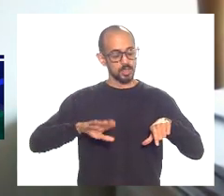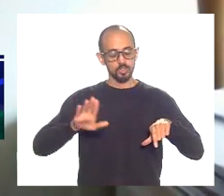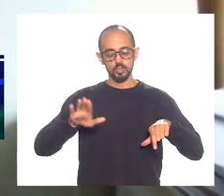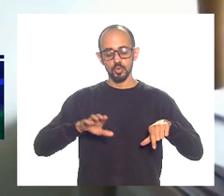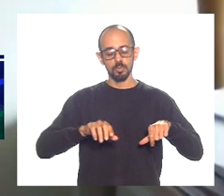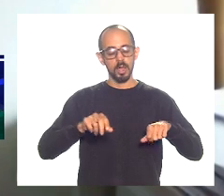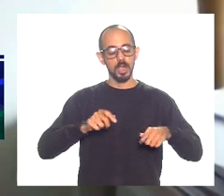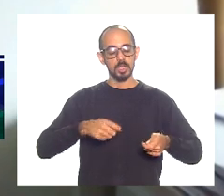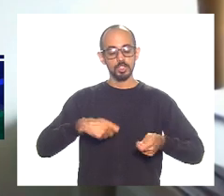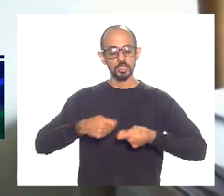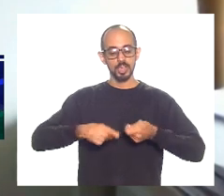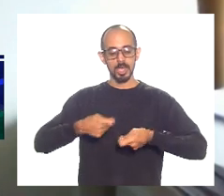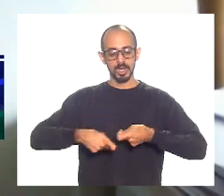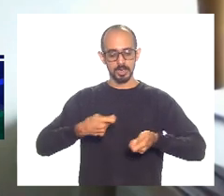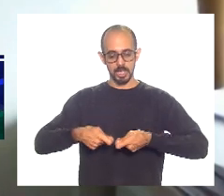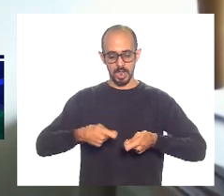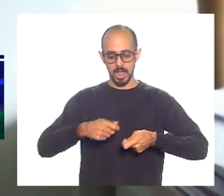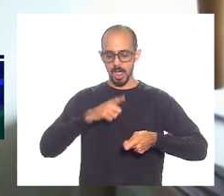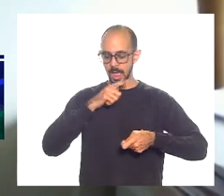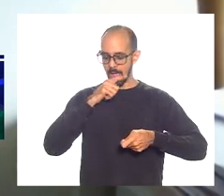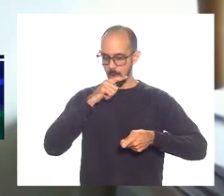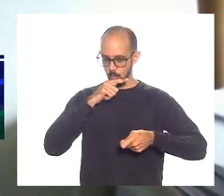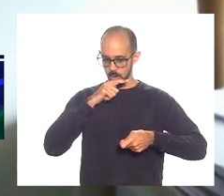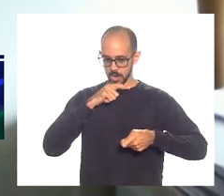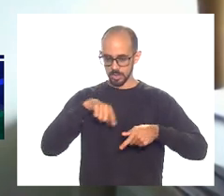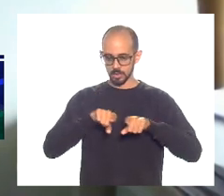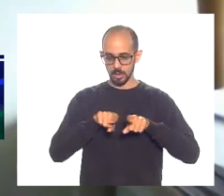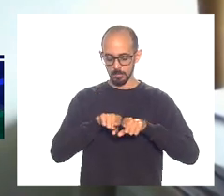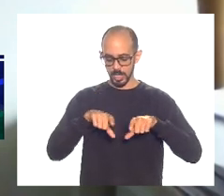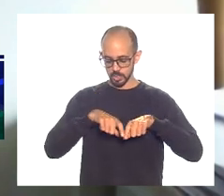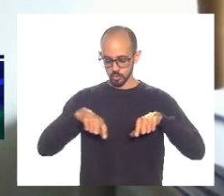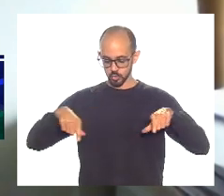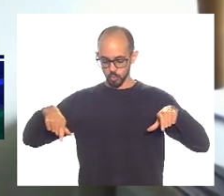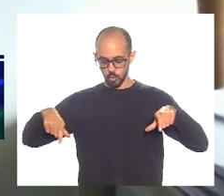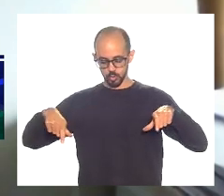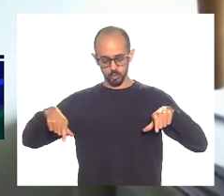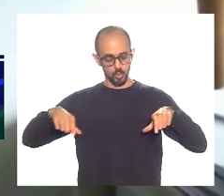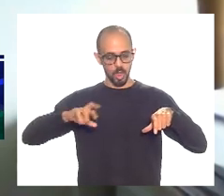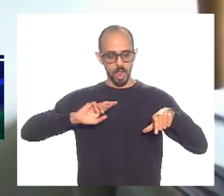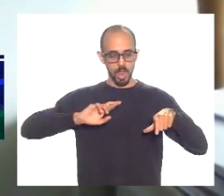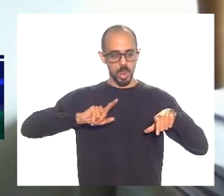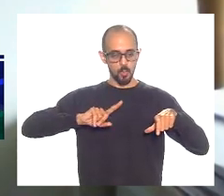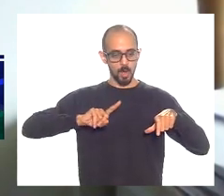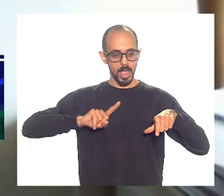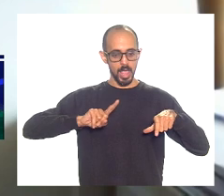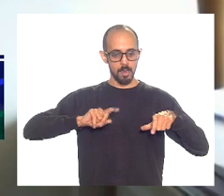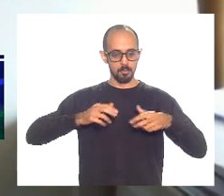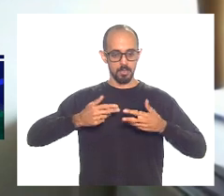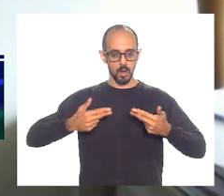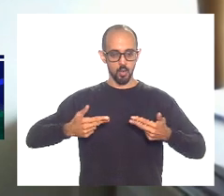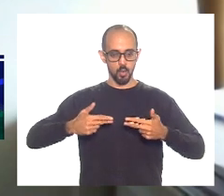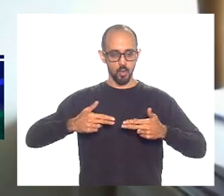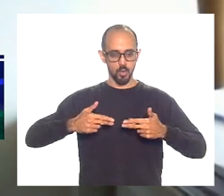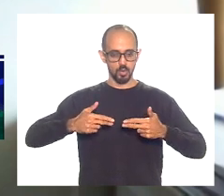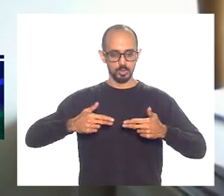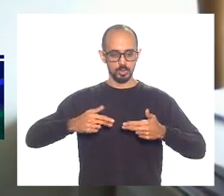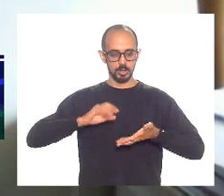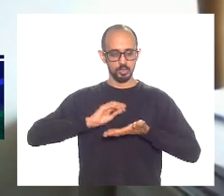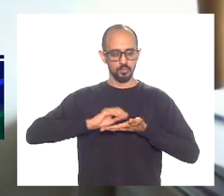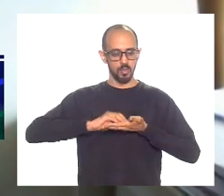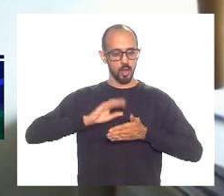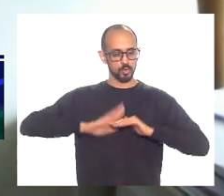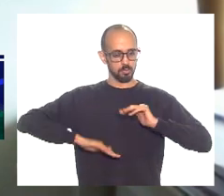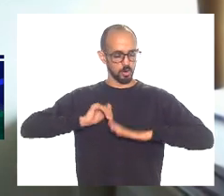para profissional. E o edital, deputada Marta Rocha, para